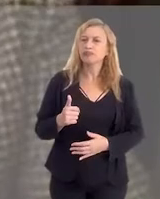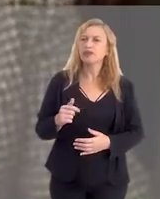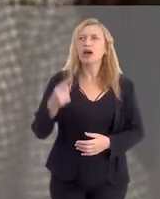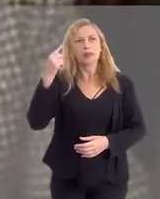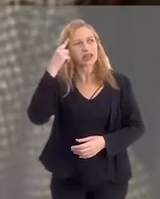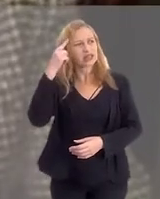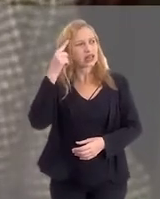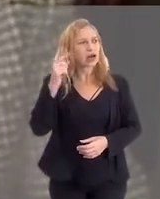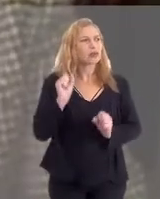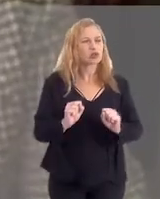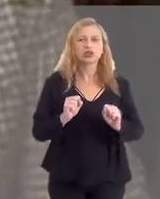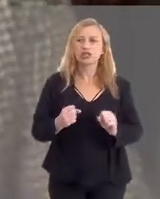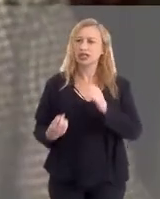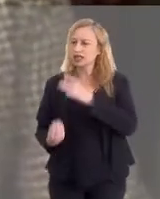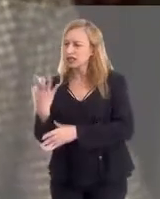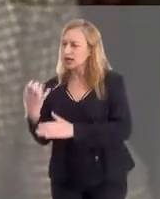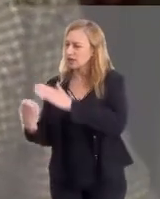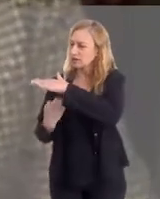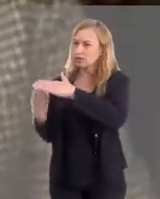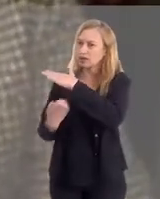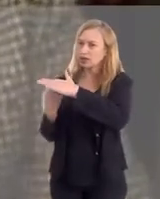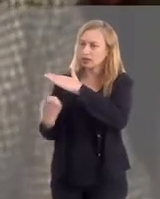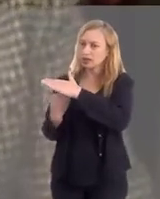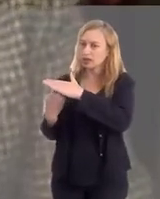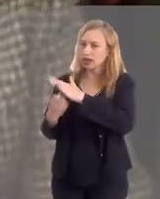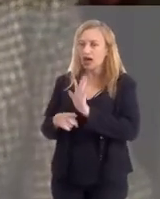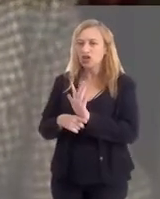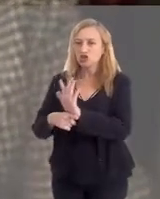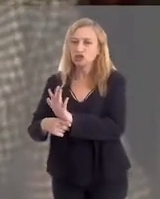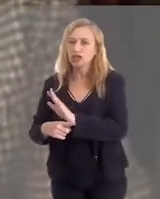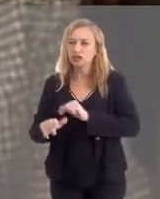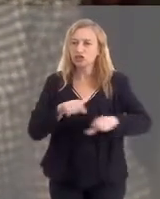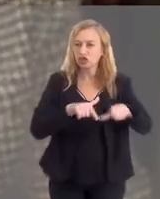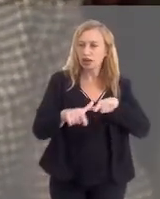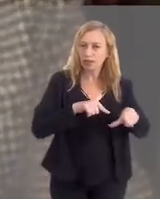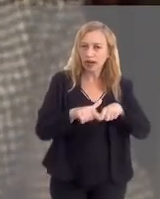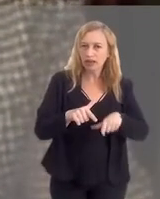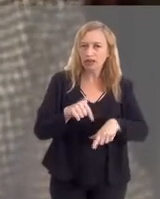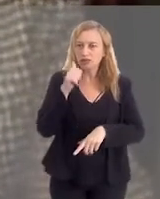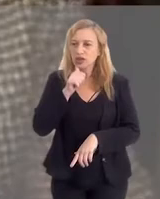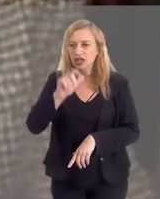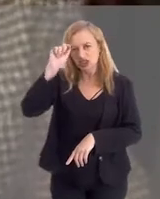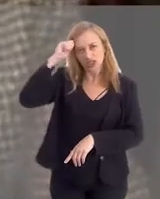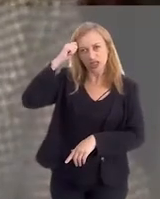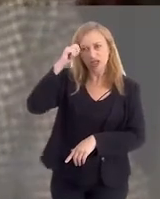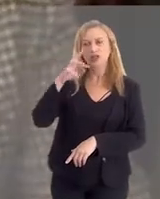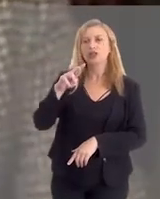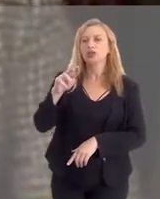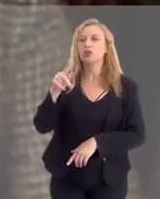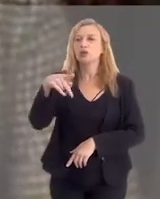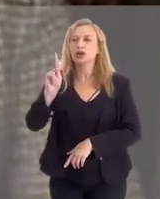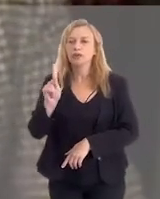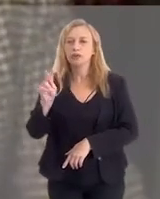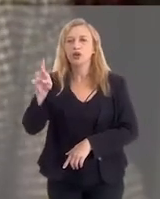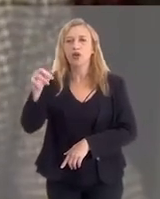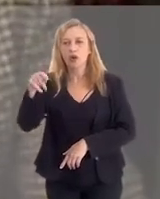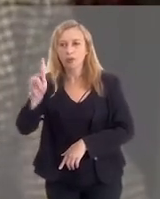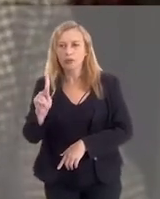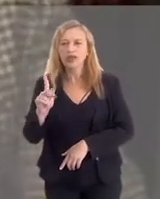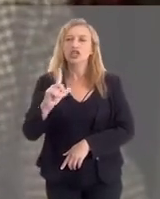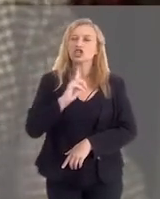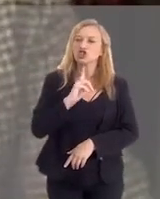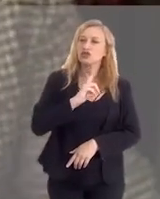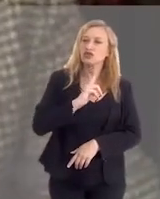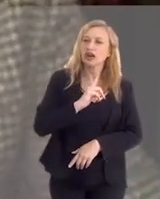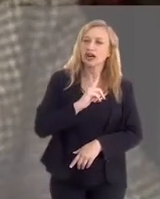começou a pensar que a gente podia montar uma empresa que iria qualificar os trabalhos de mulheres negras do hip hop, para que essas